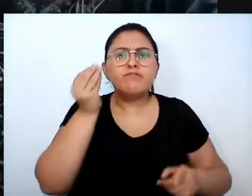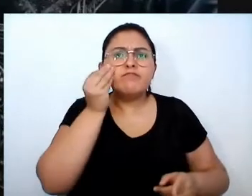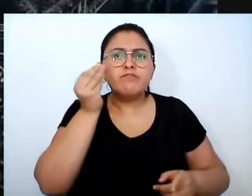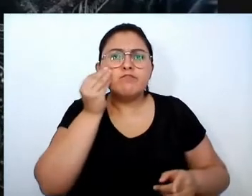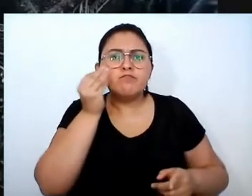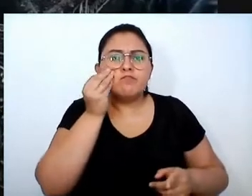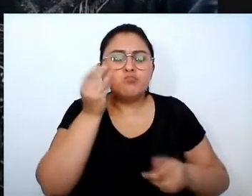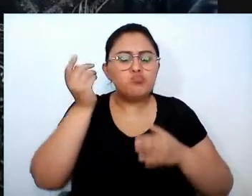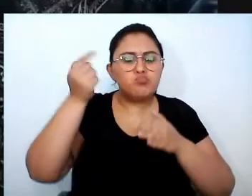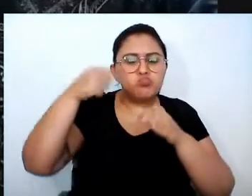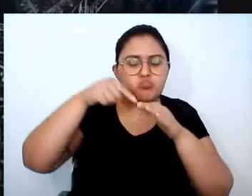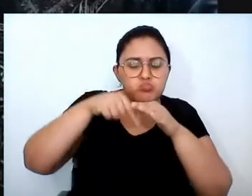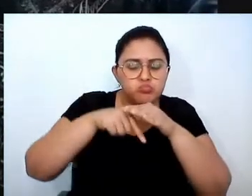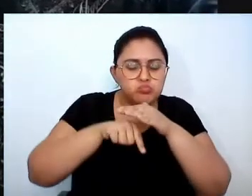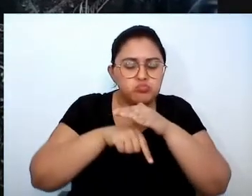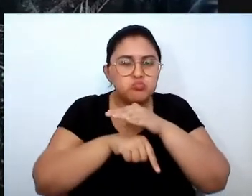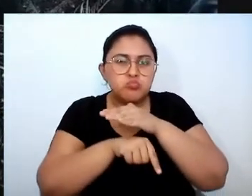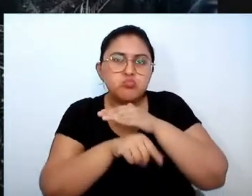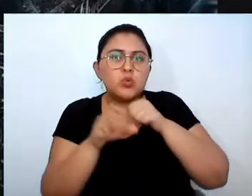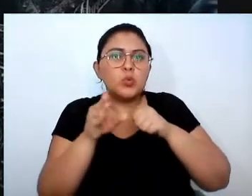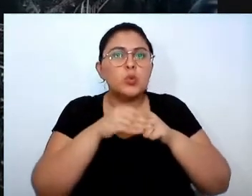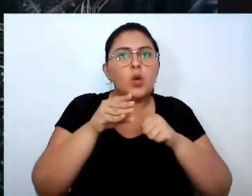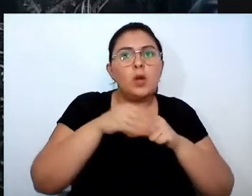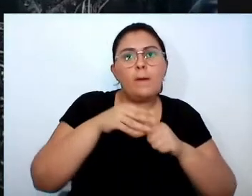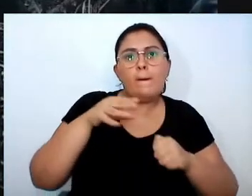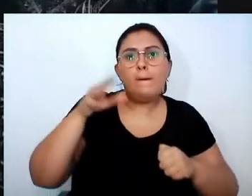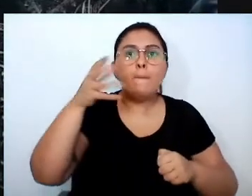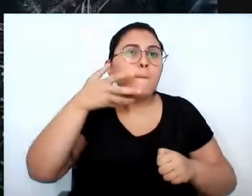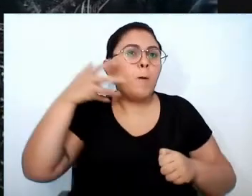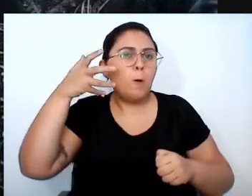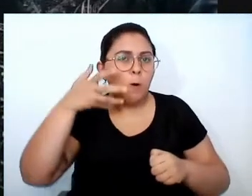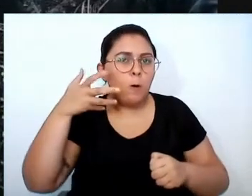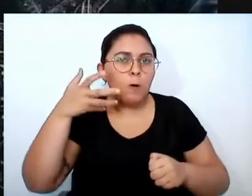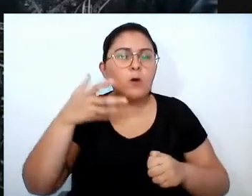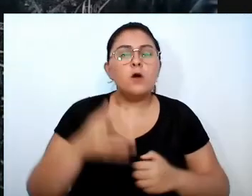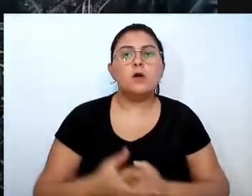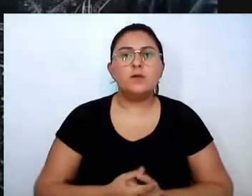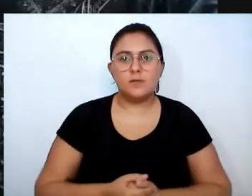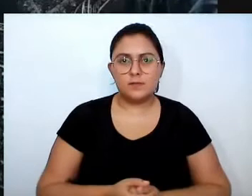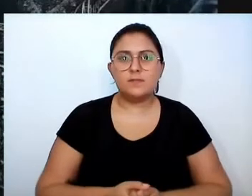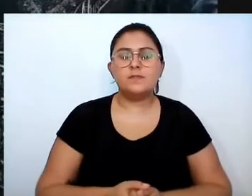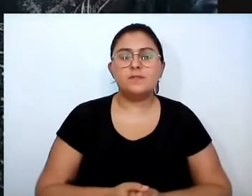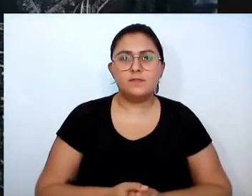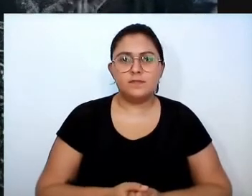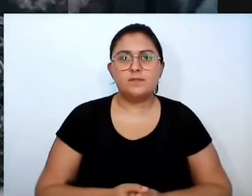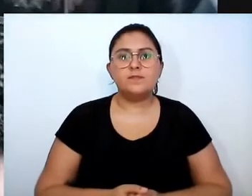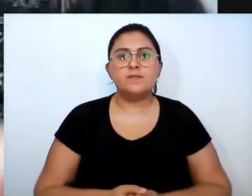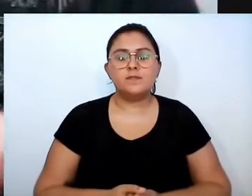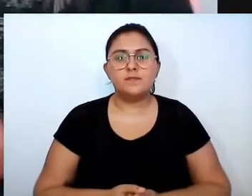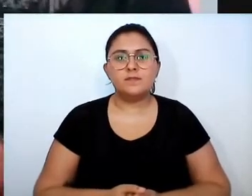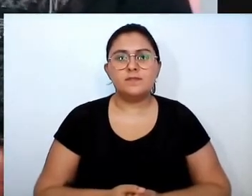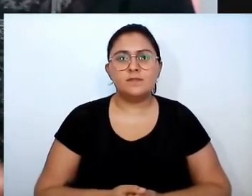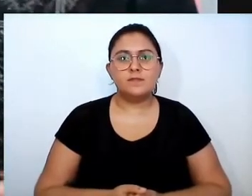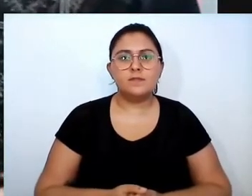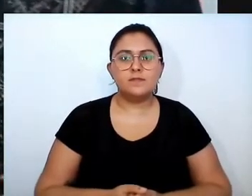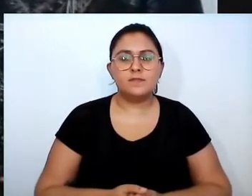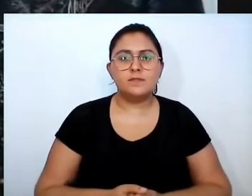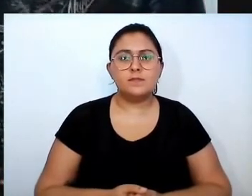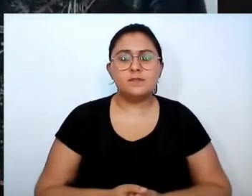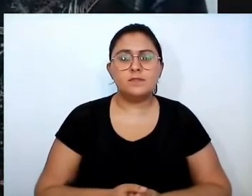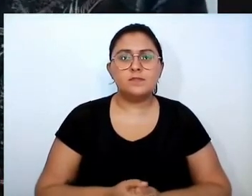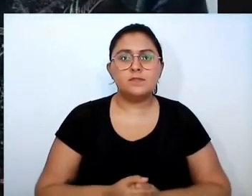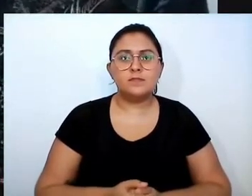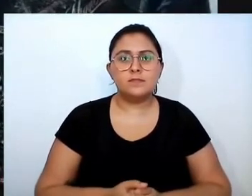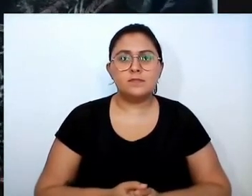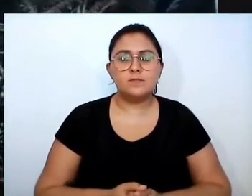estudando, aprofundando mais e tendo conhecimento de prática de conjunto, né? Em